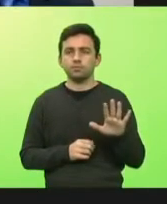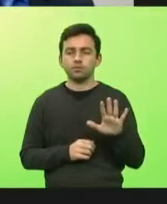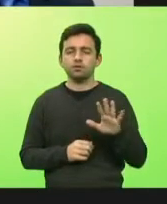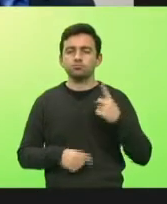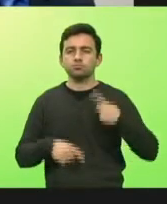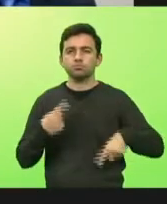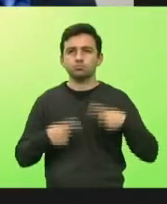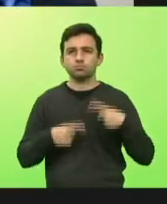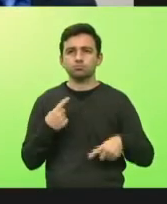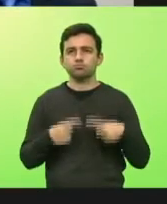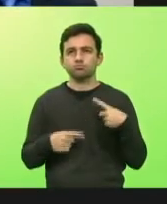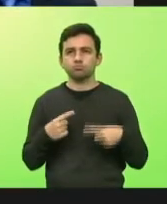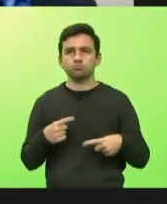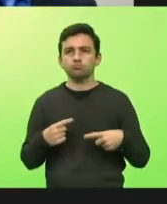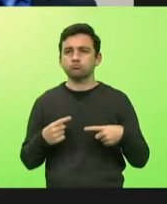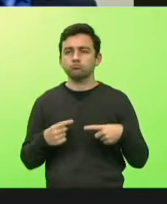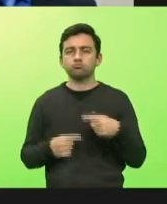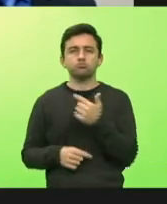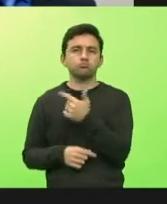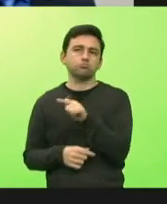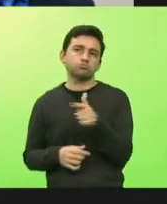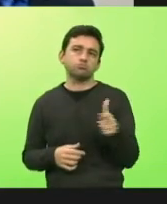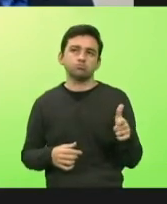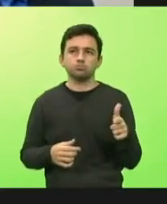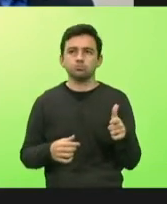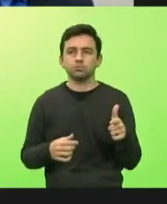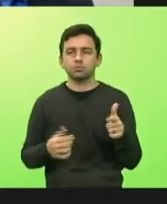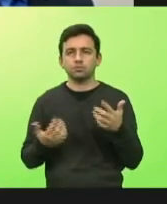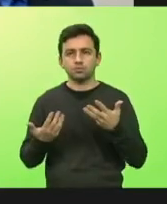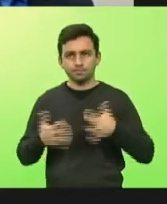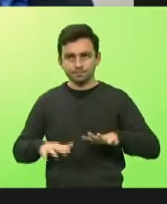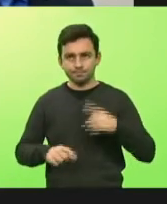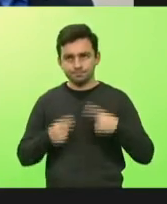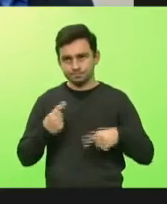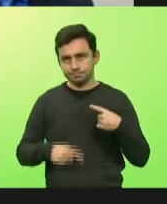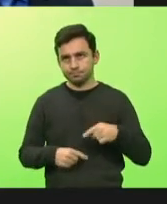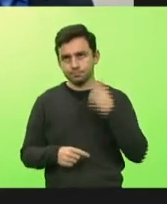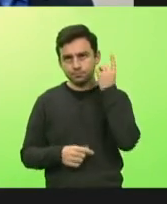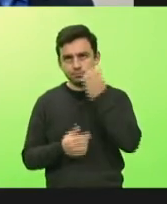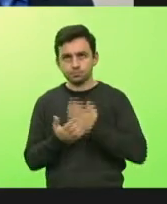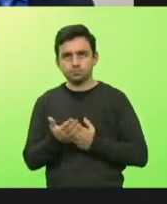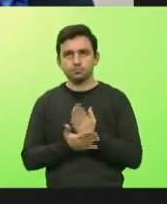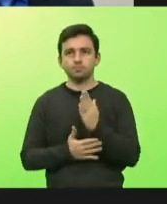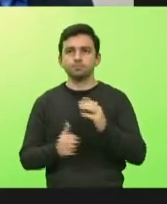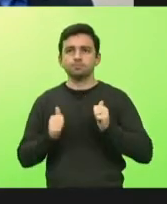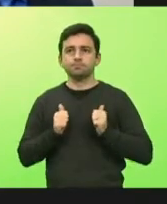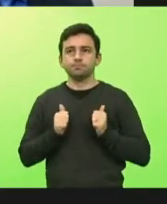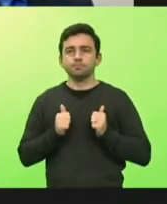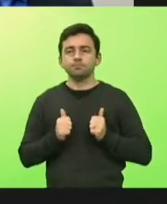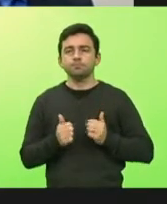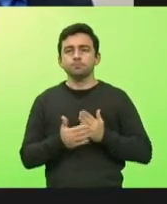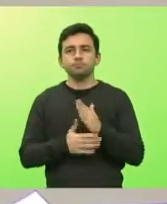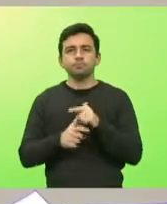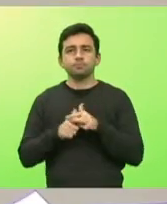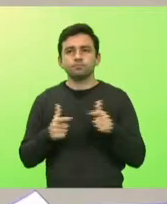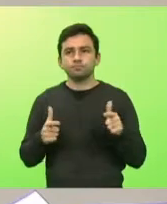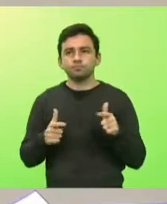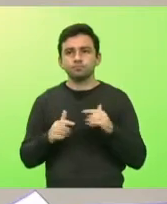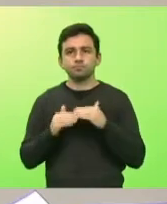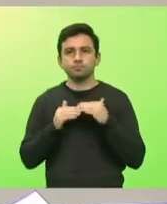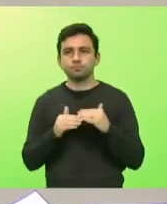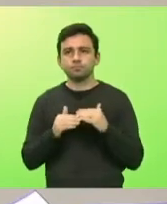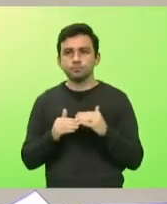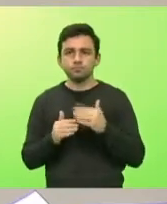discussão. Não havendo quem queira discutir, é em votação. Deputados que aprovam, permaneçam como se encontra. Aprovado por unanimidade. Pedido de